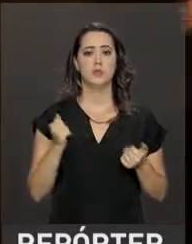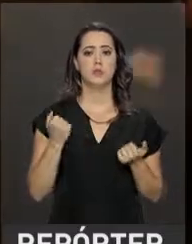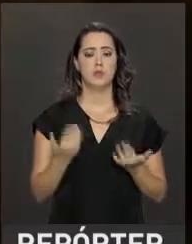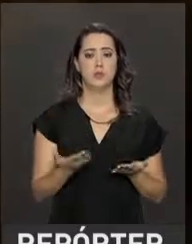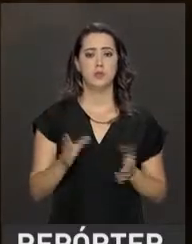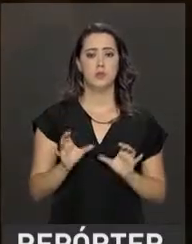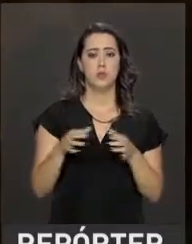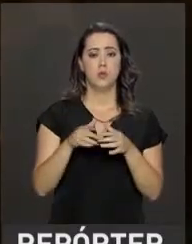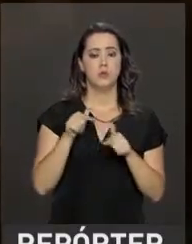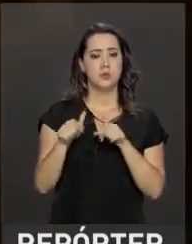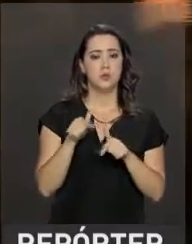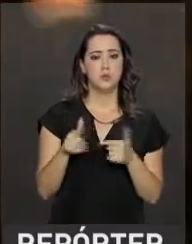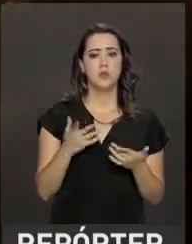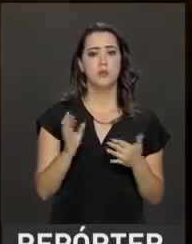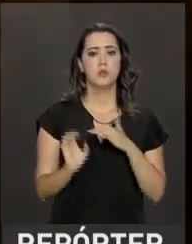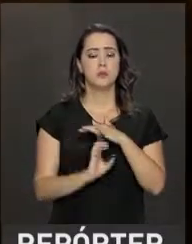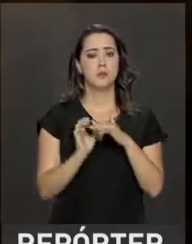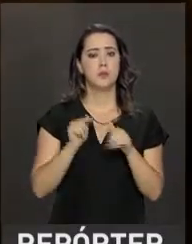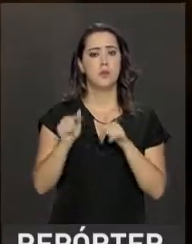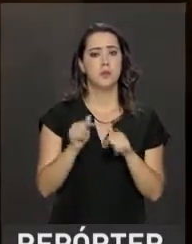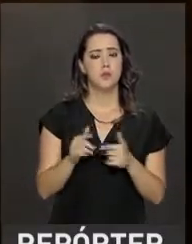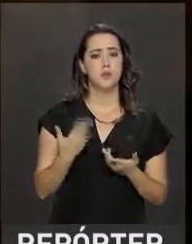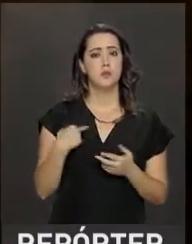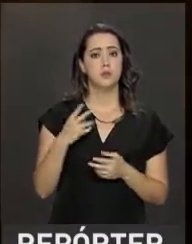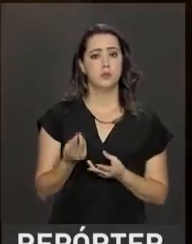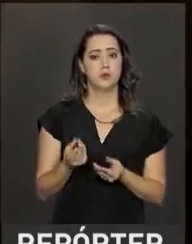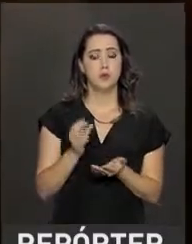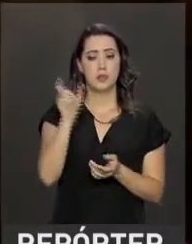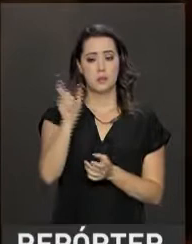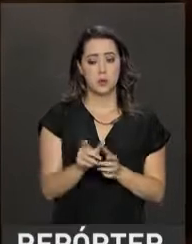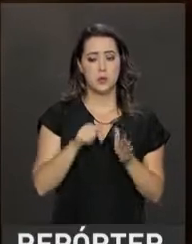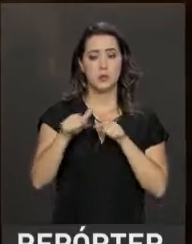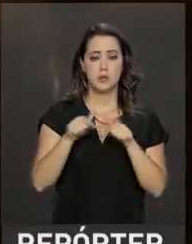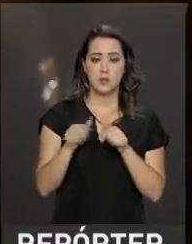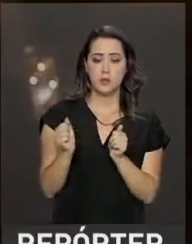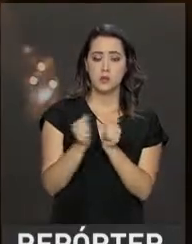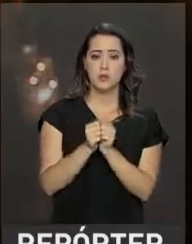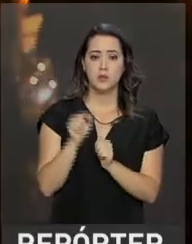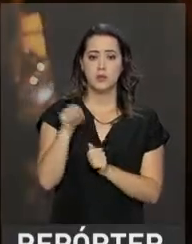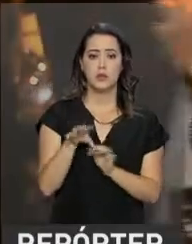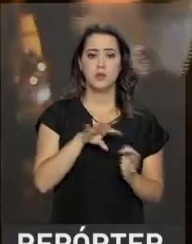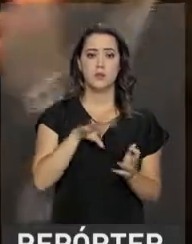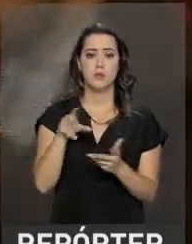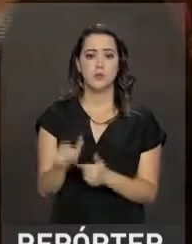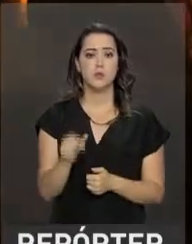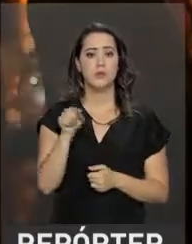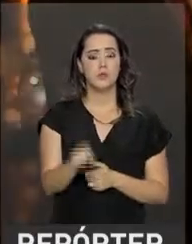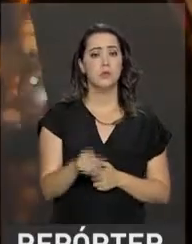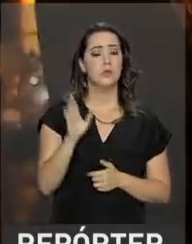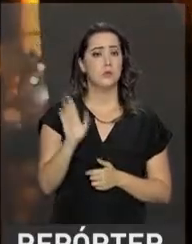a sua equipe, né, os recursos humanos para esse mundo, então,